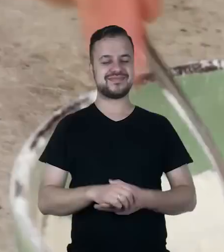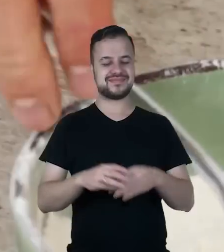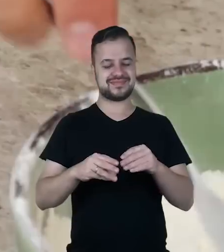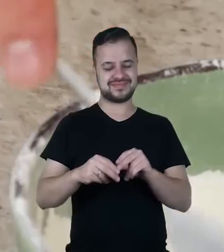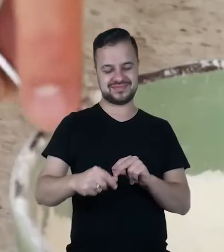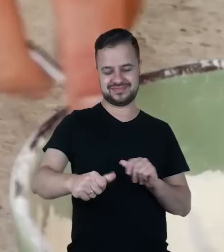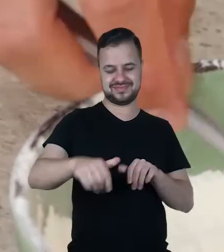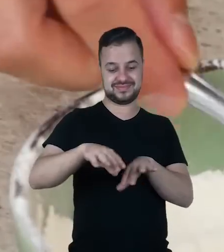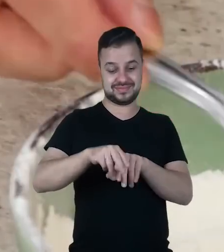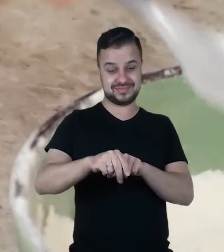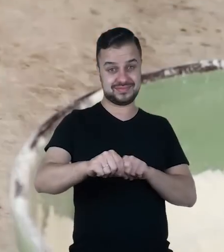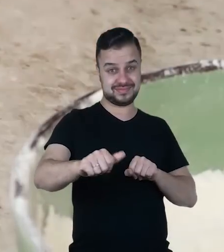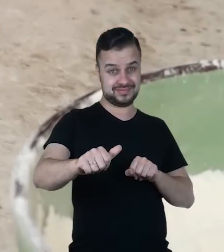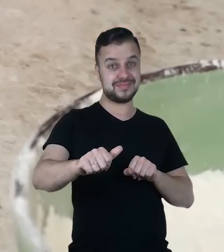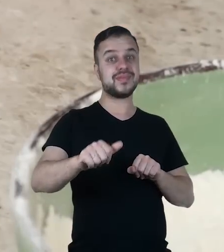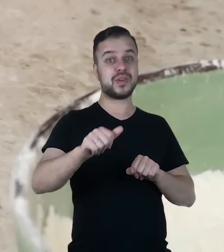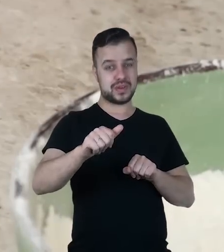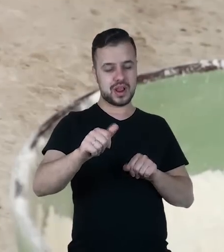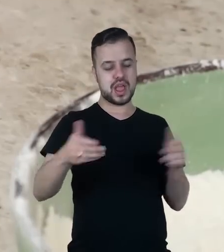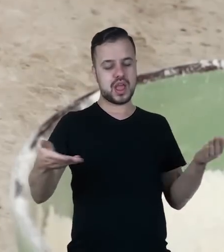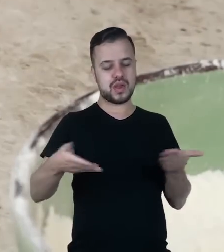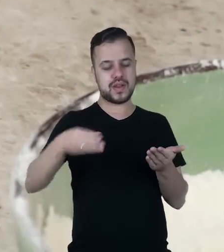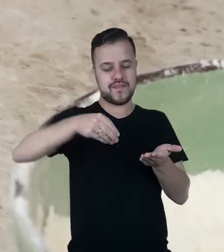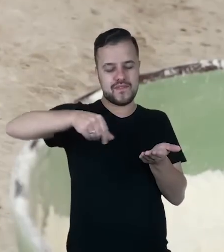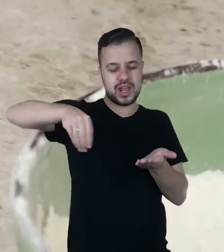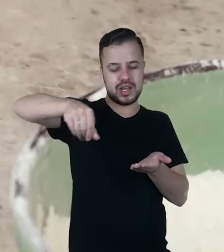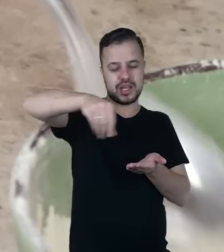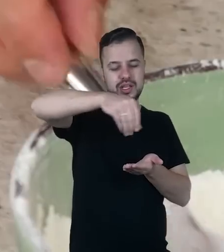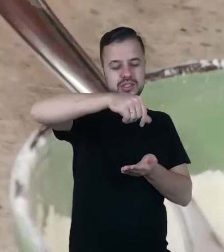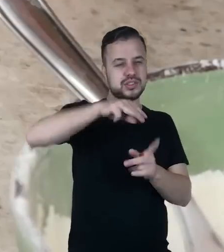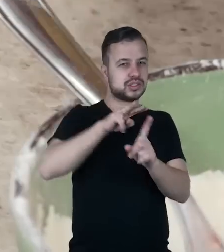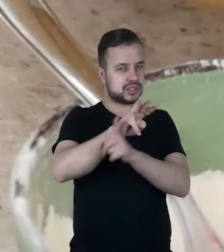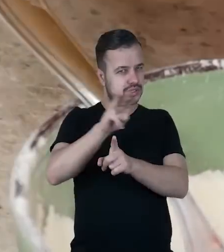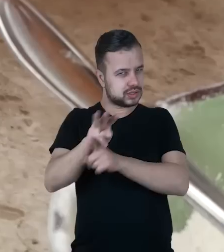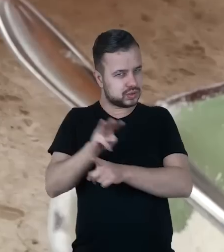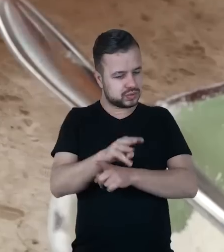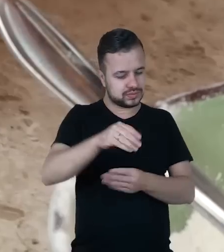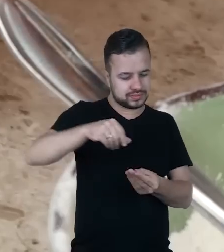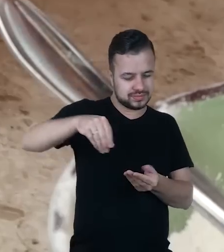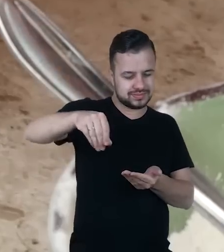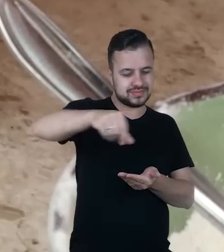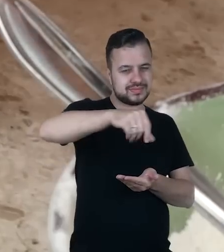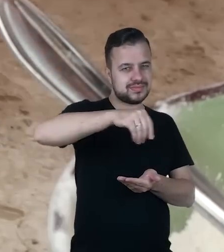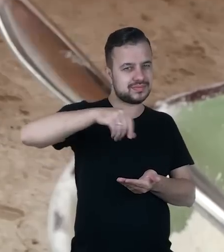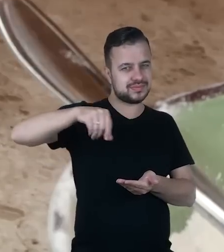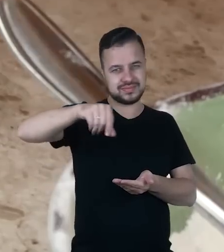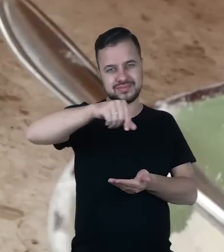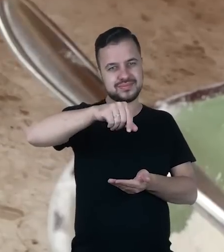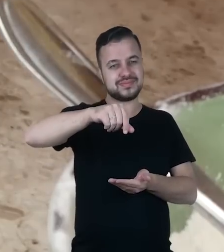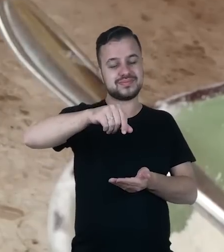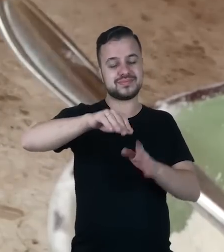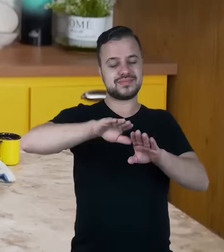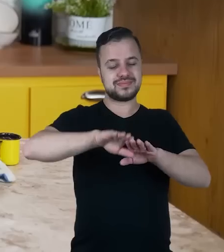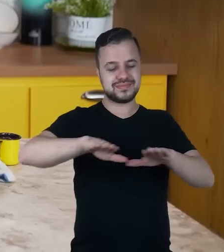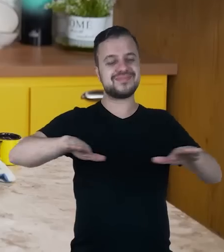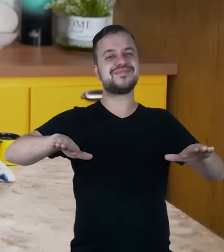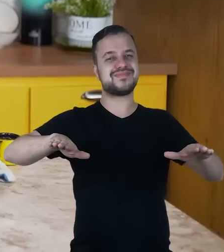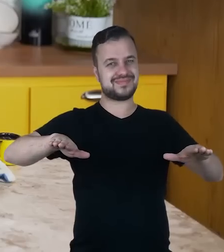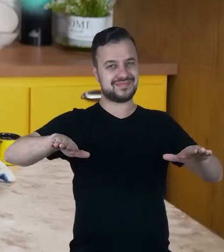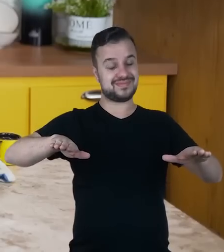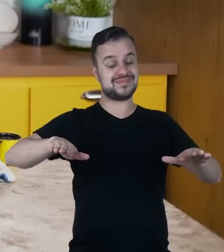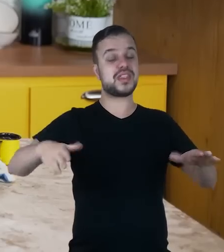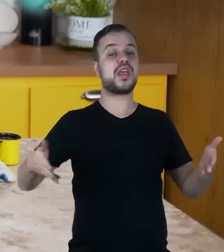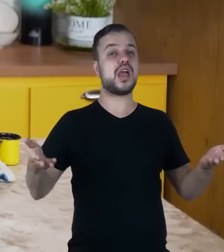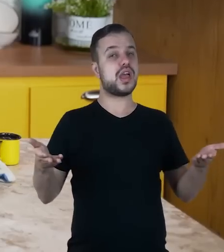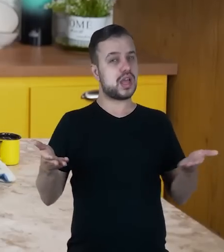A massa ganhou um pouco de consistência, você coloca um pouco de farinha de trigo na bancada e coloca a massa. Aí aqui